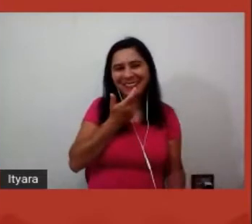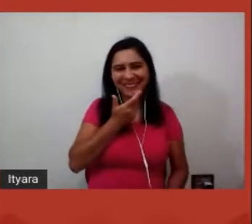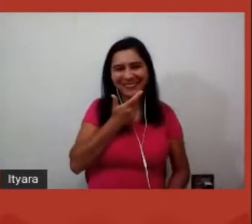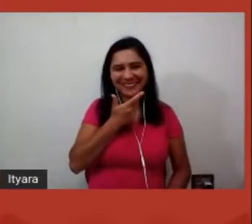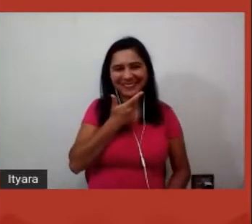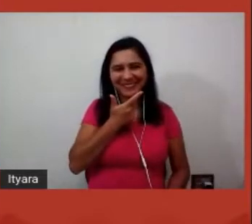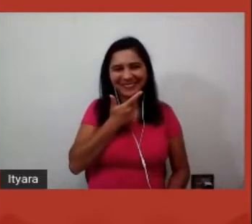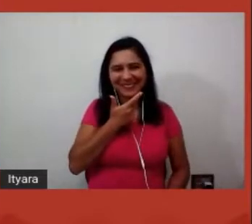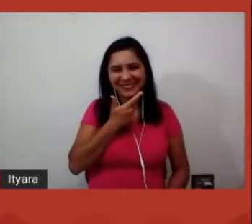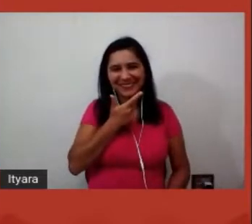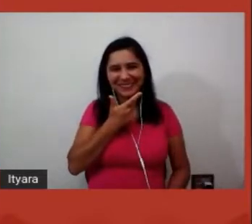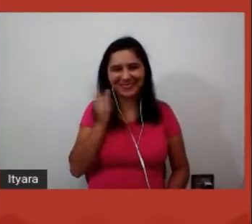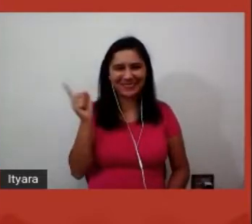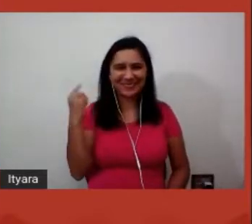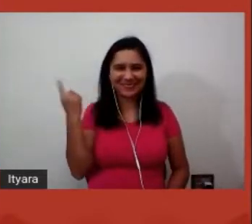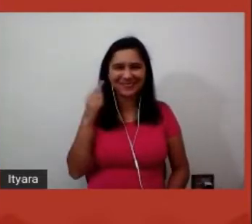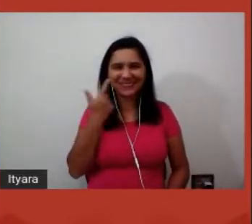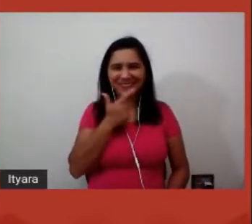Porque